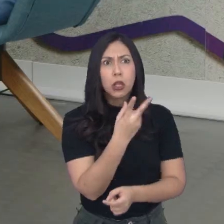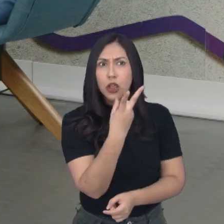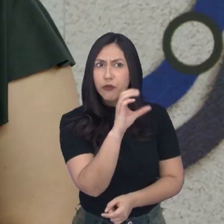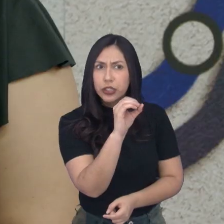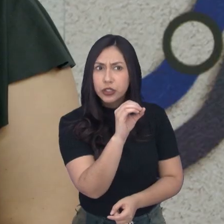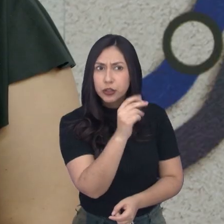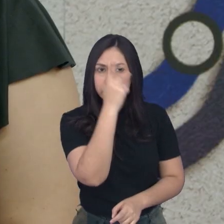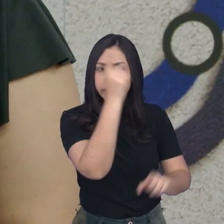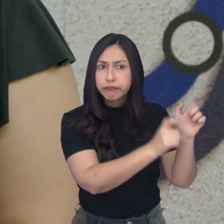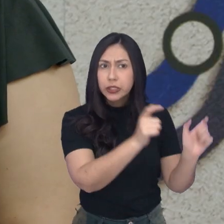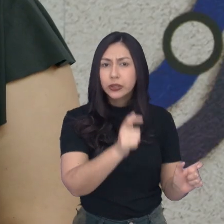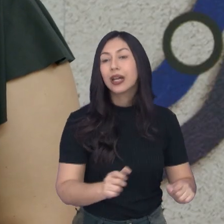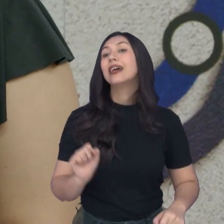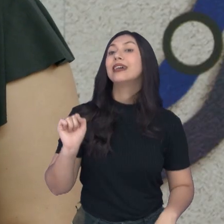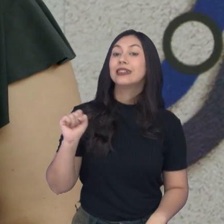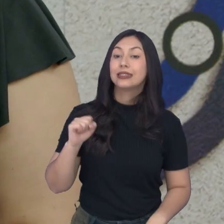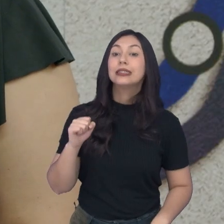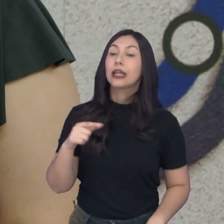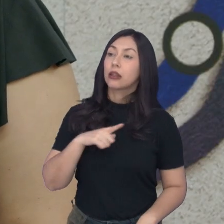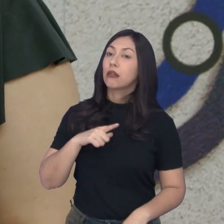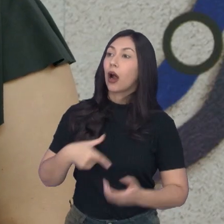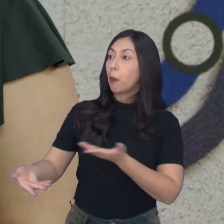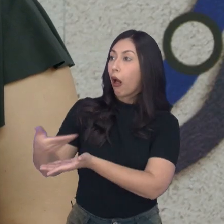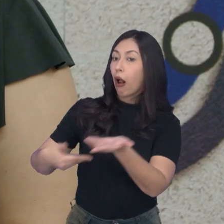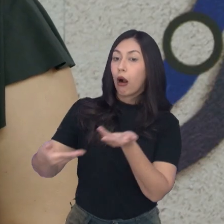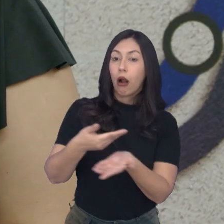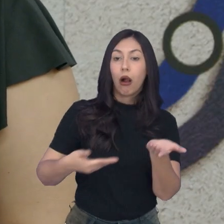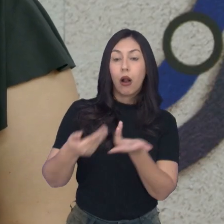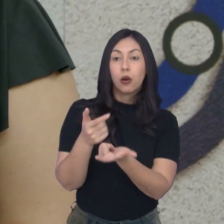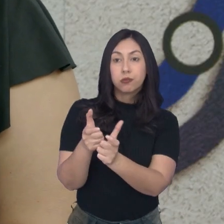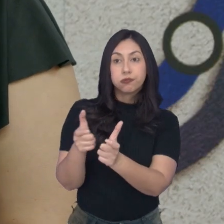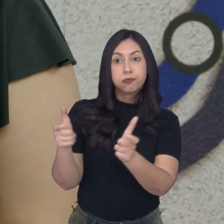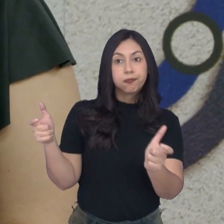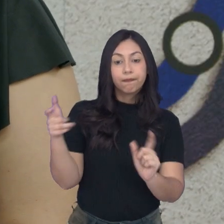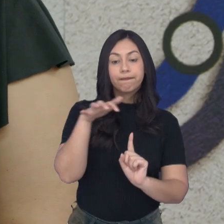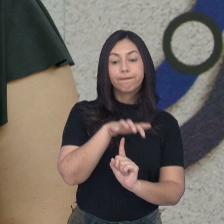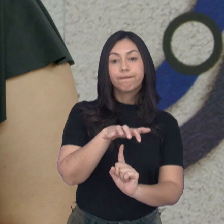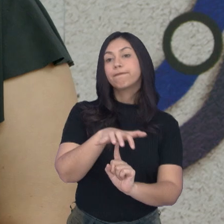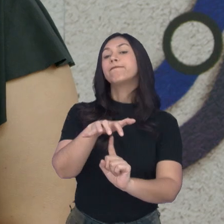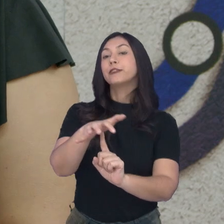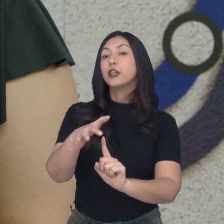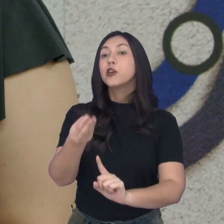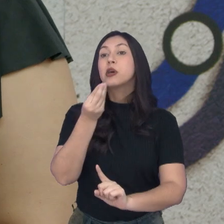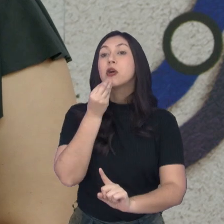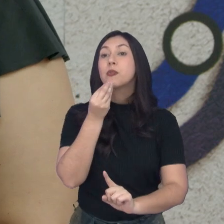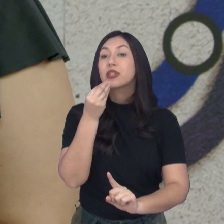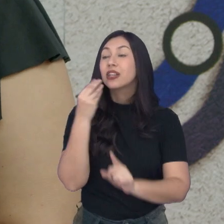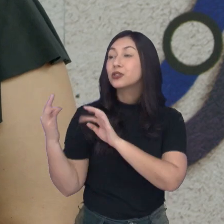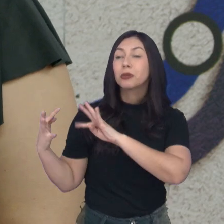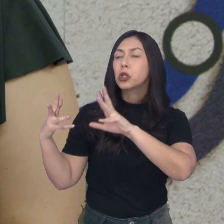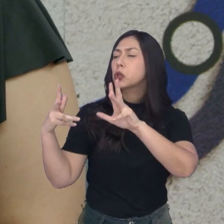né, que estava contando. Isso, a gente tem uma rotatividade bem grande de expositores para trazer oportunidade para todo mundo que